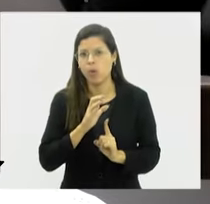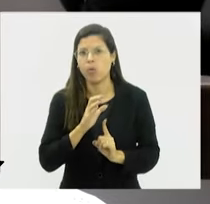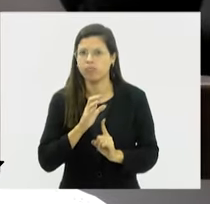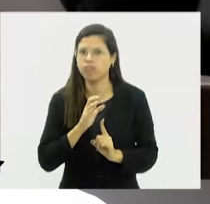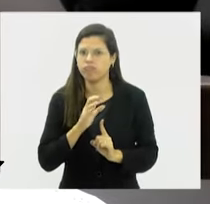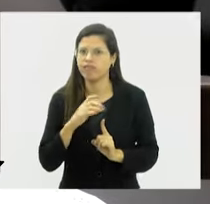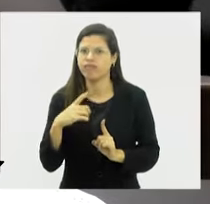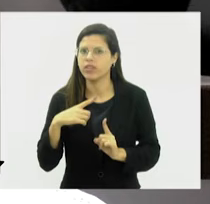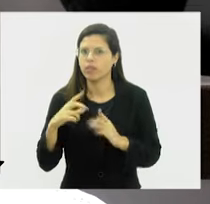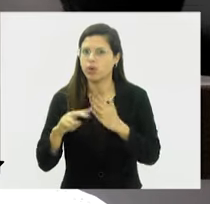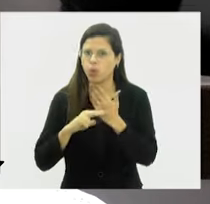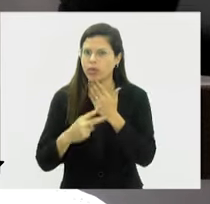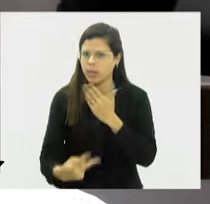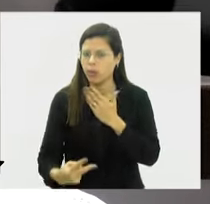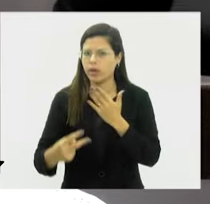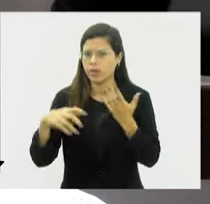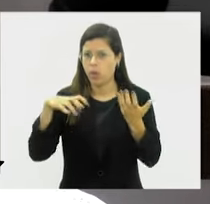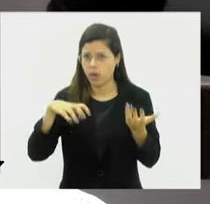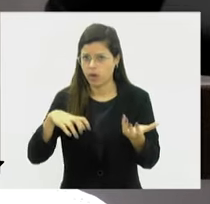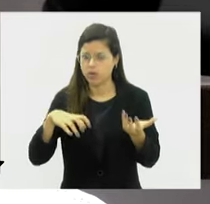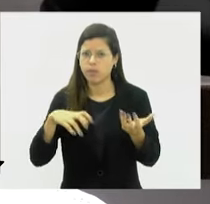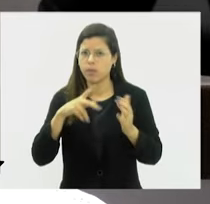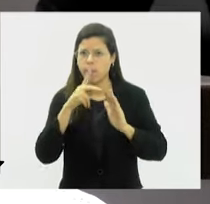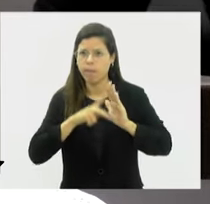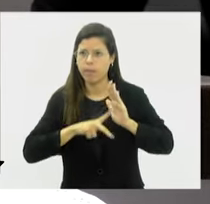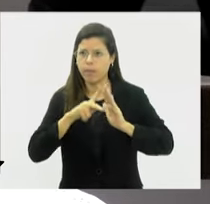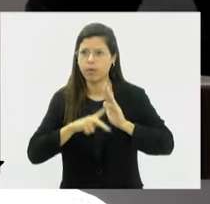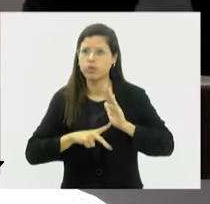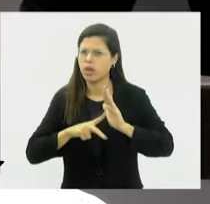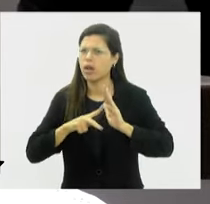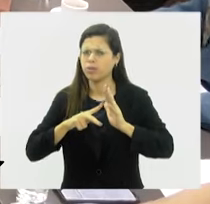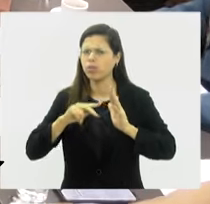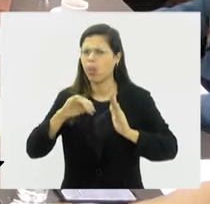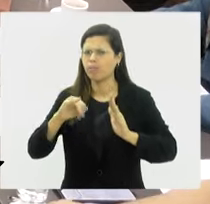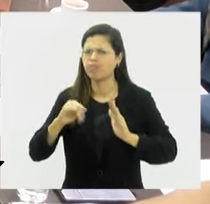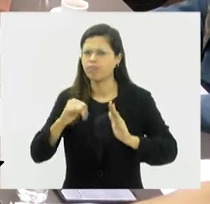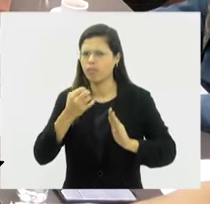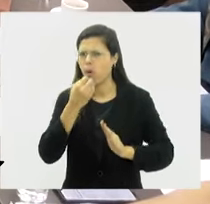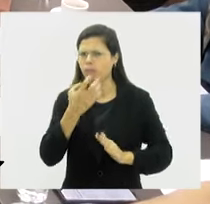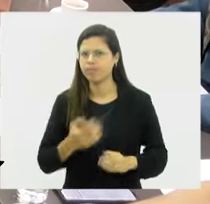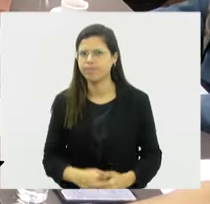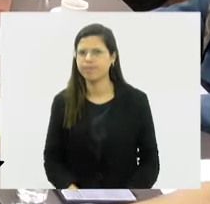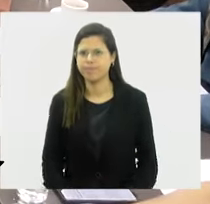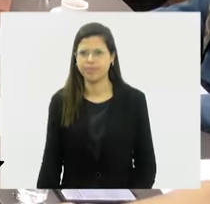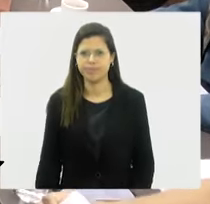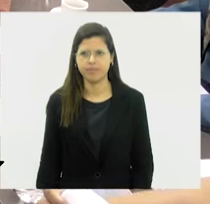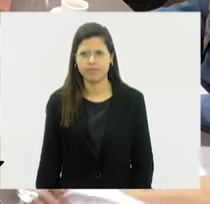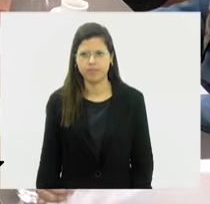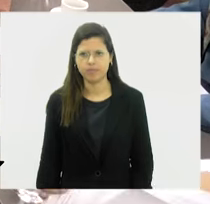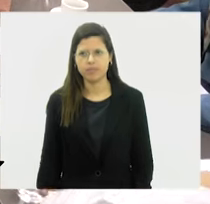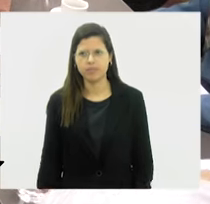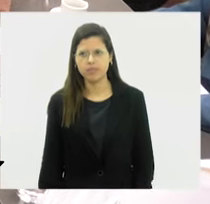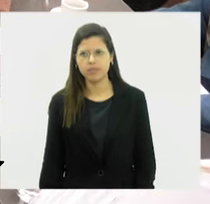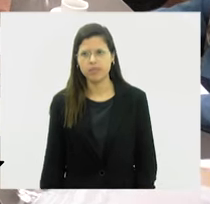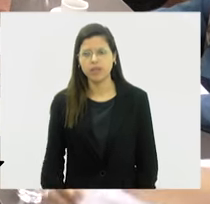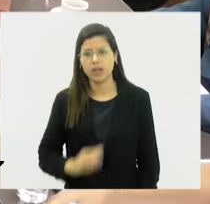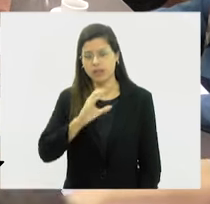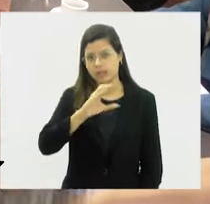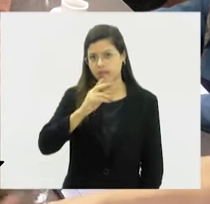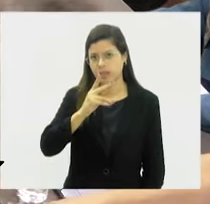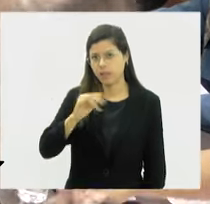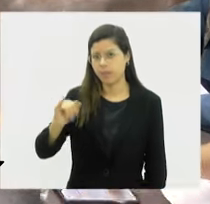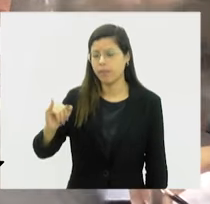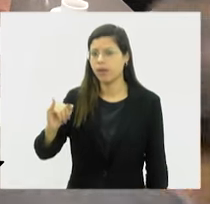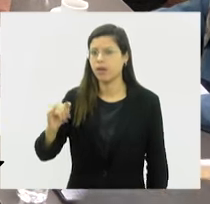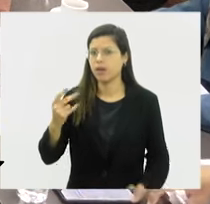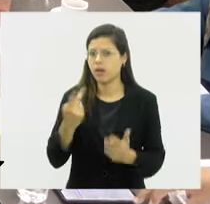surtiu efeito no Congresso Nacional e o projeto, evidentemente, é oportuno. É, CPI pipocando em todos os